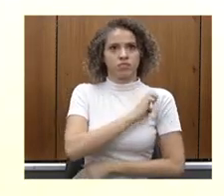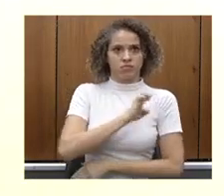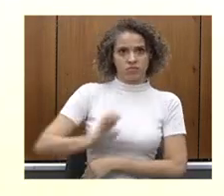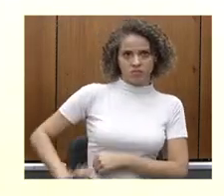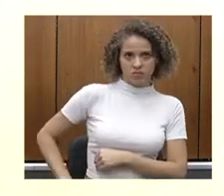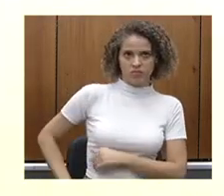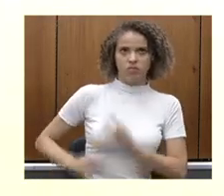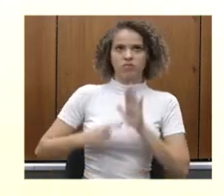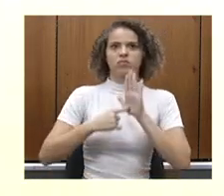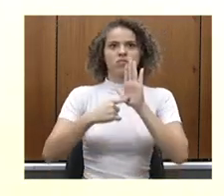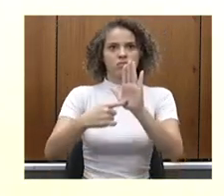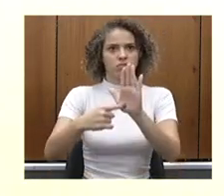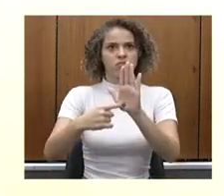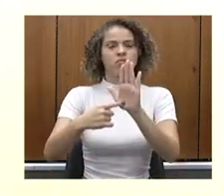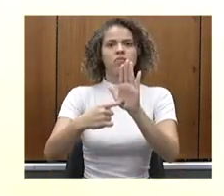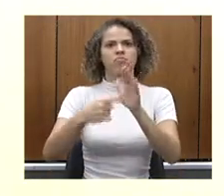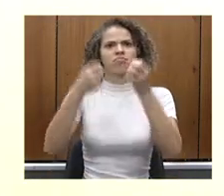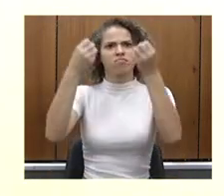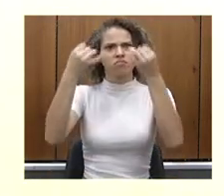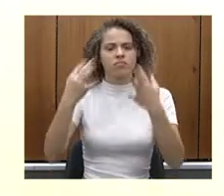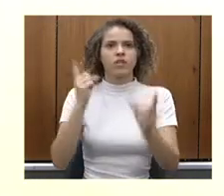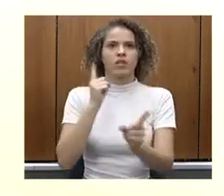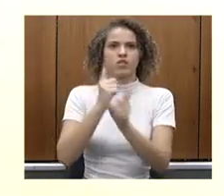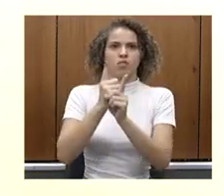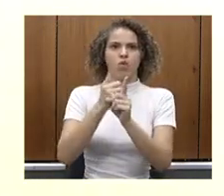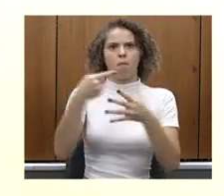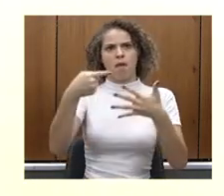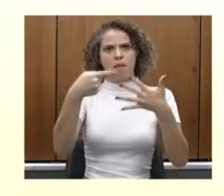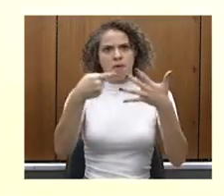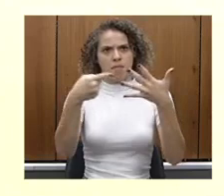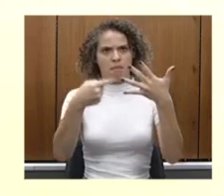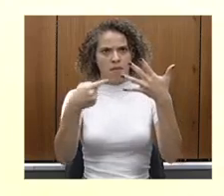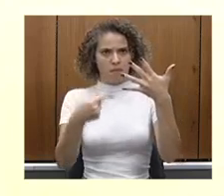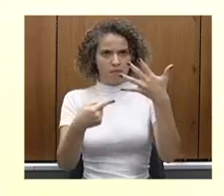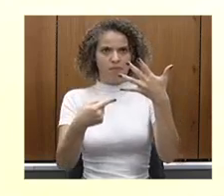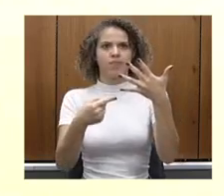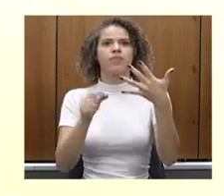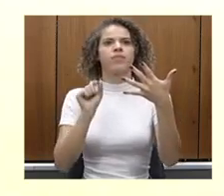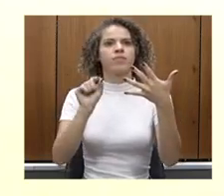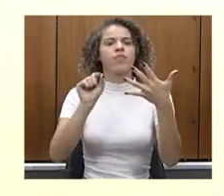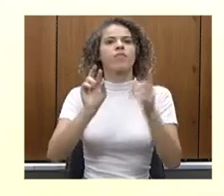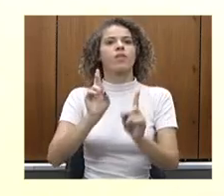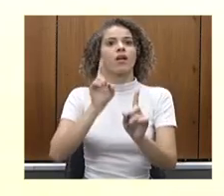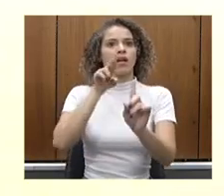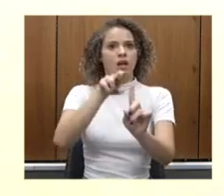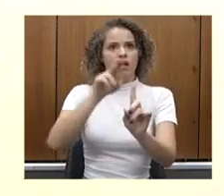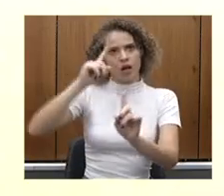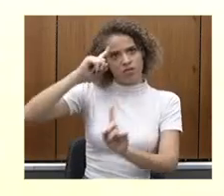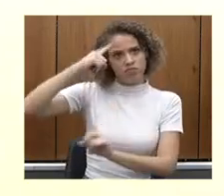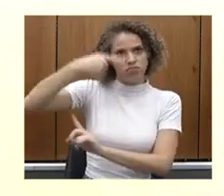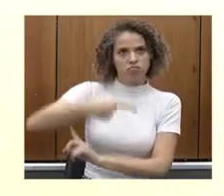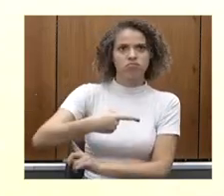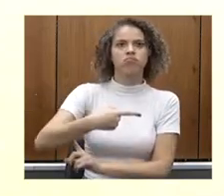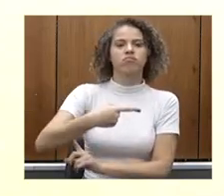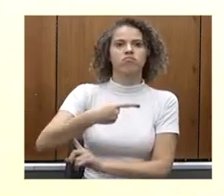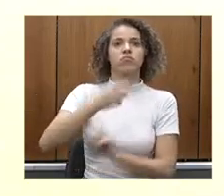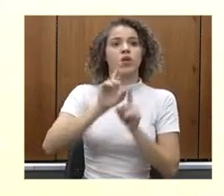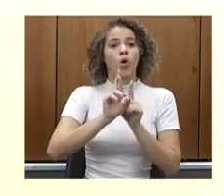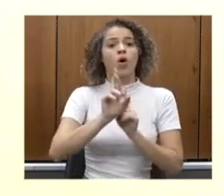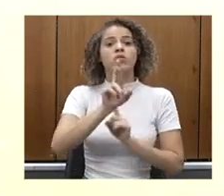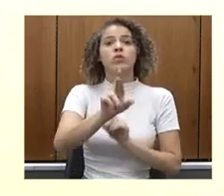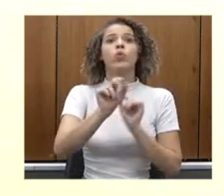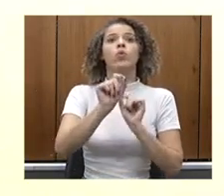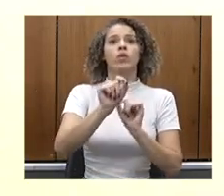de até cinco minutos para respondê-la. Após a resposta da autoridade, o deputado que o